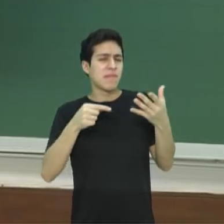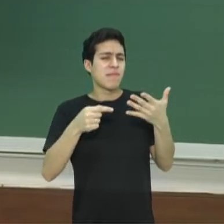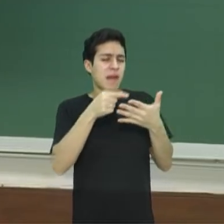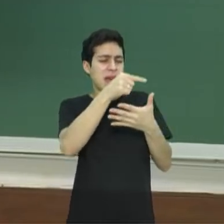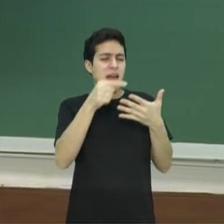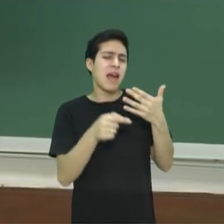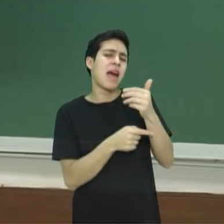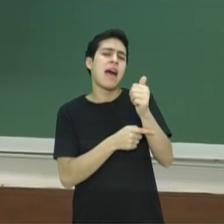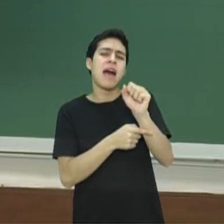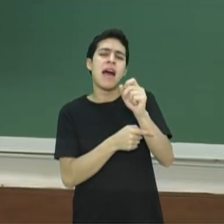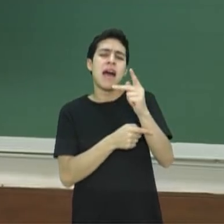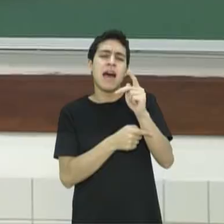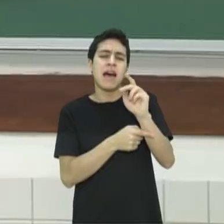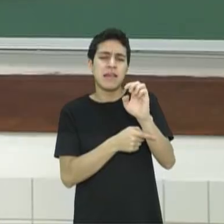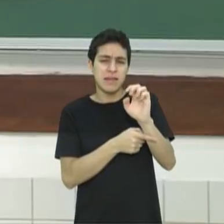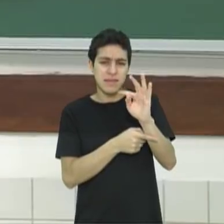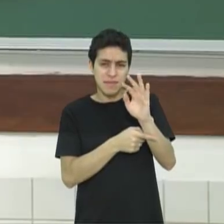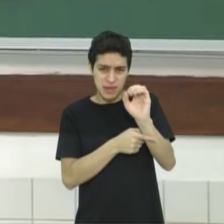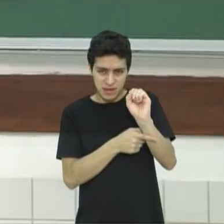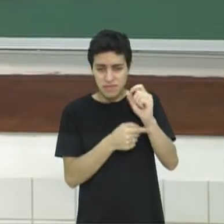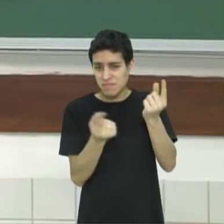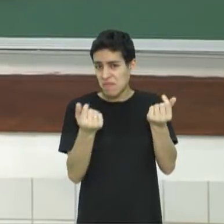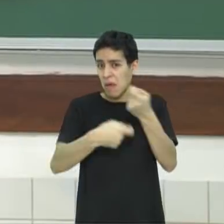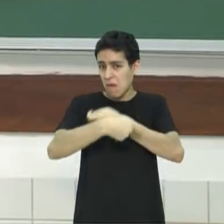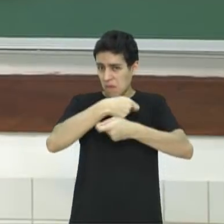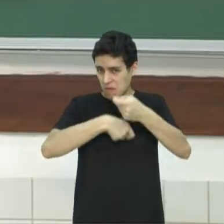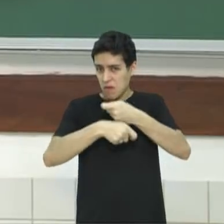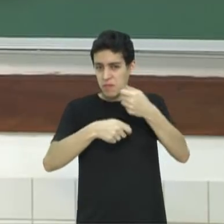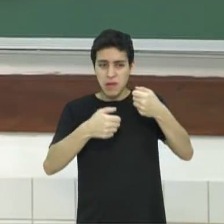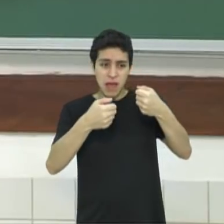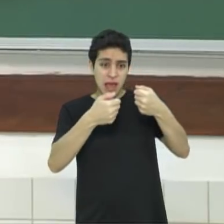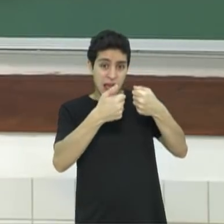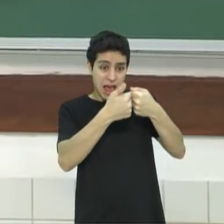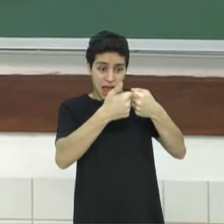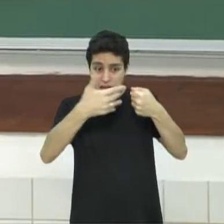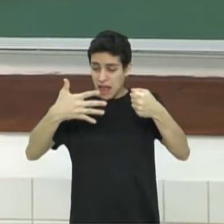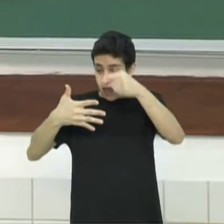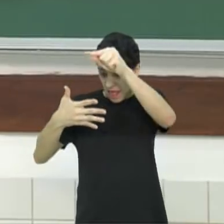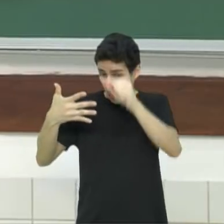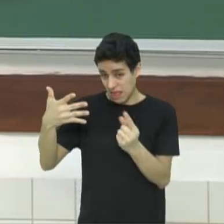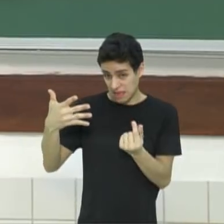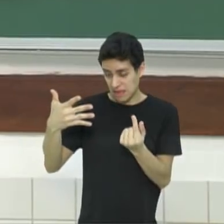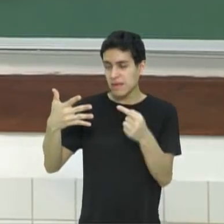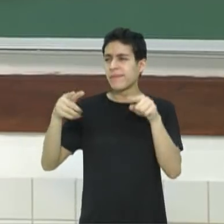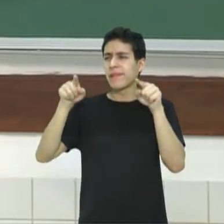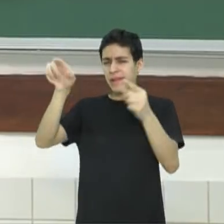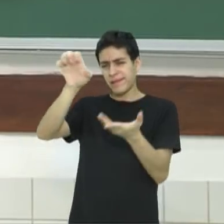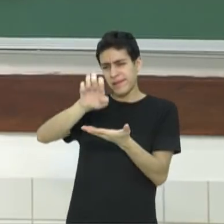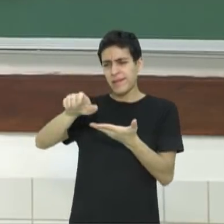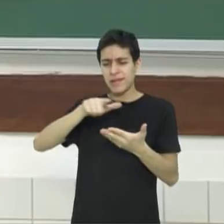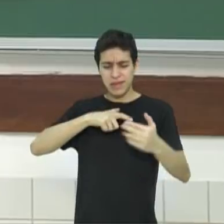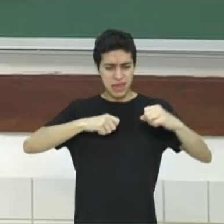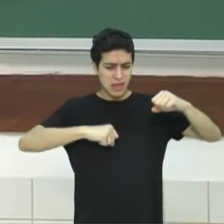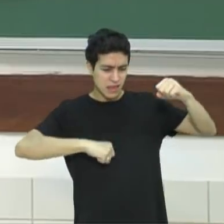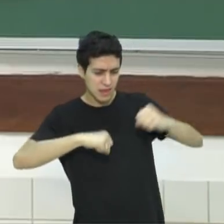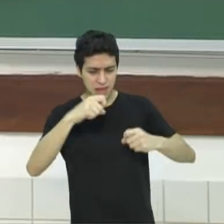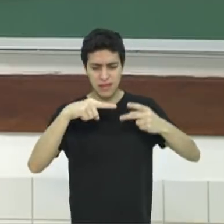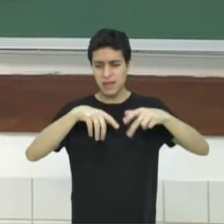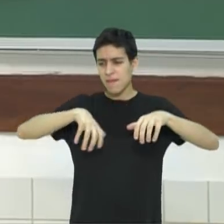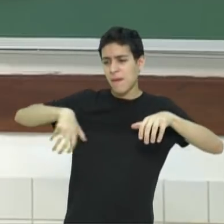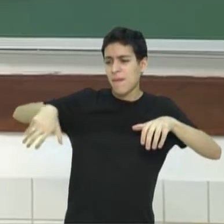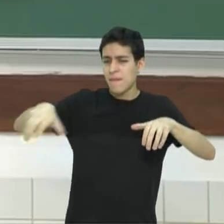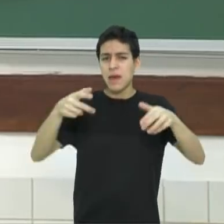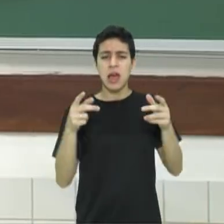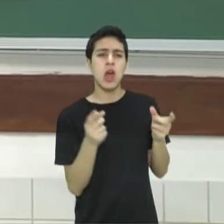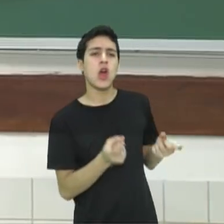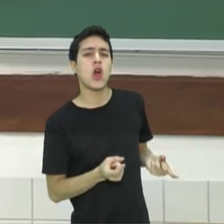a Europa tem diversidade, né, econômica, diversidade industrial, no setor de comércio ou de